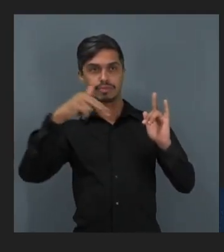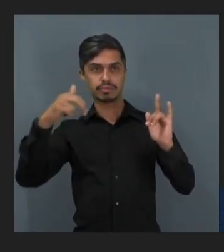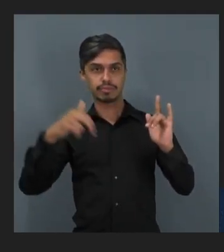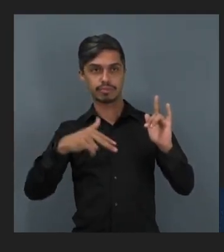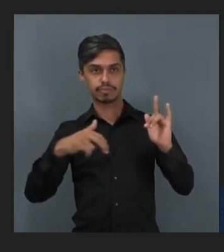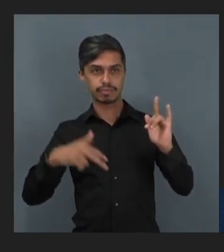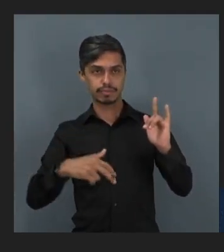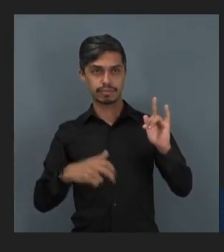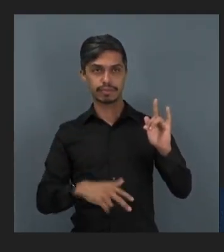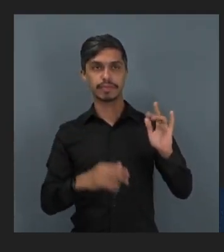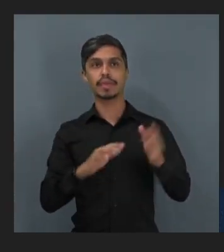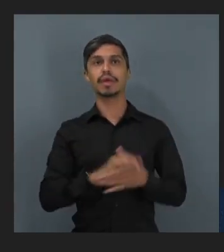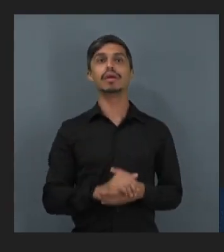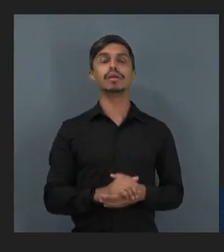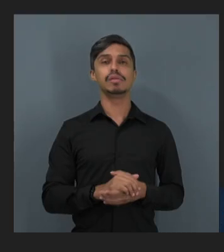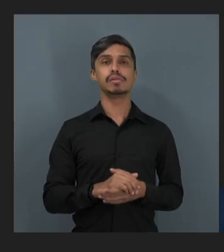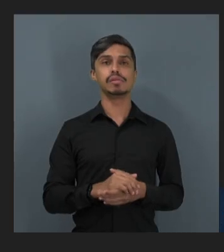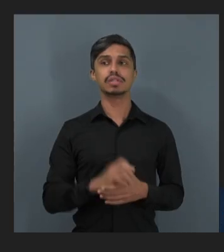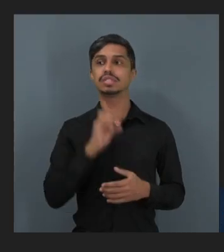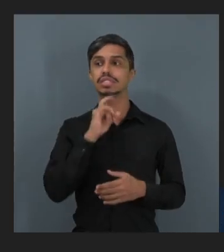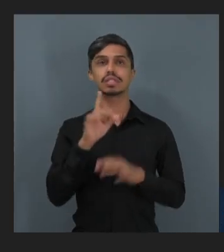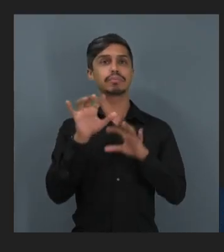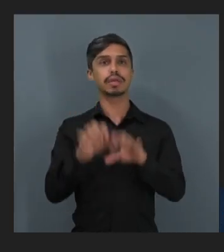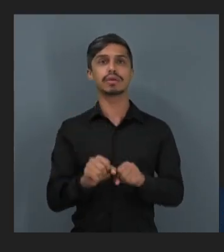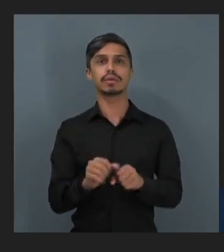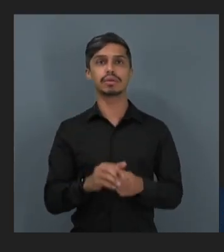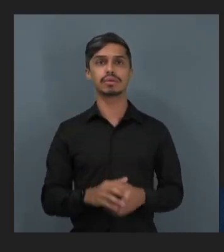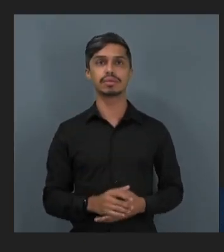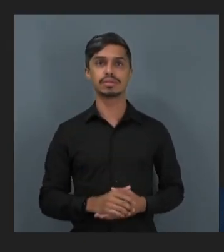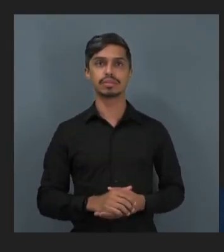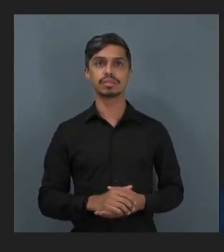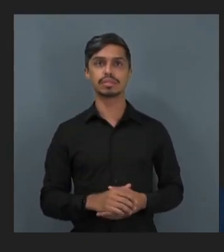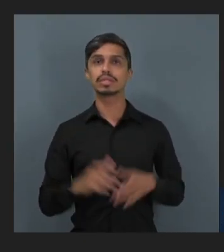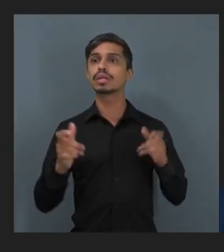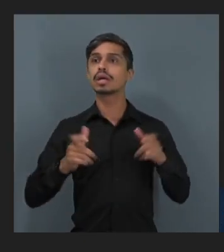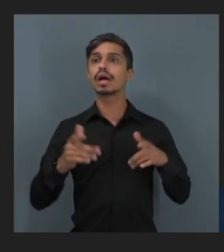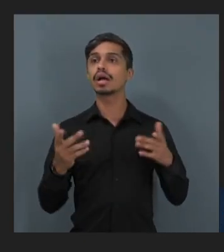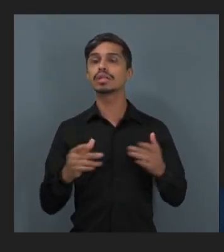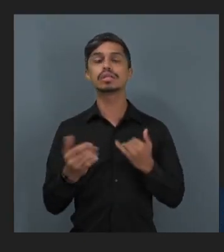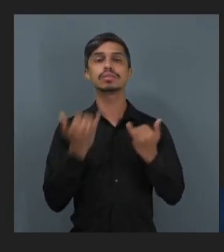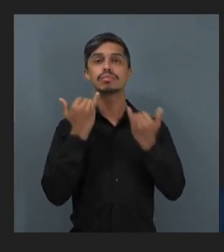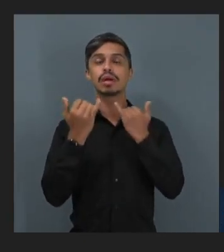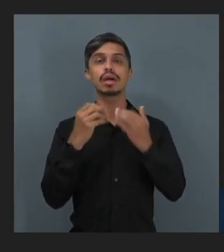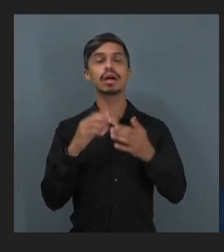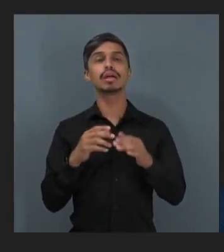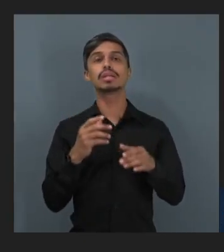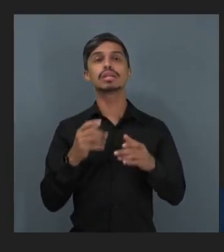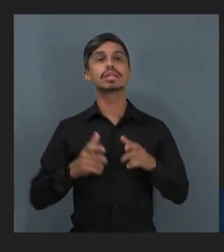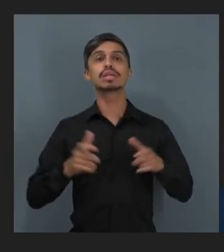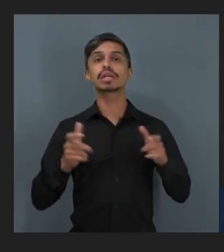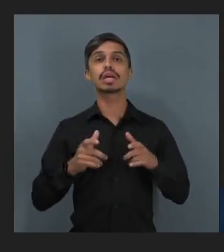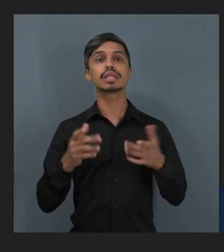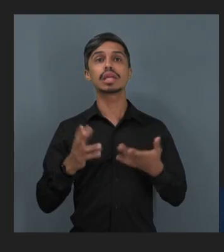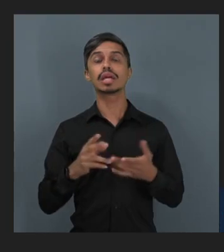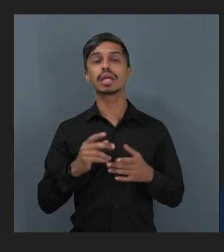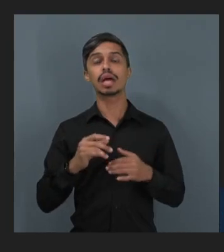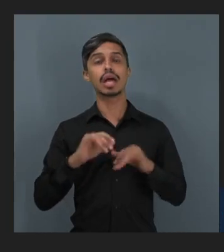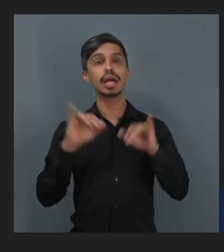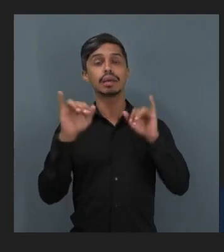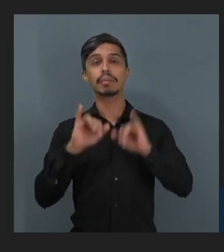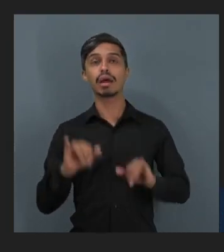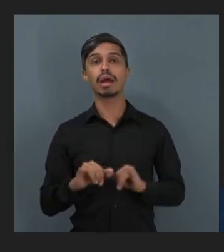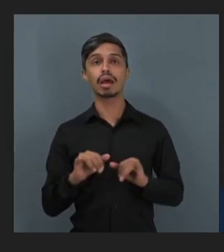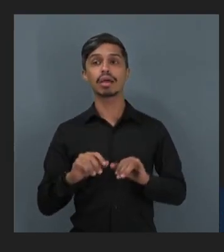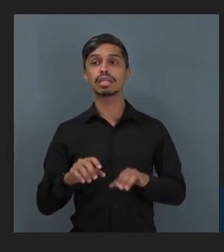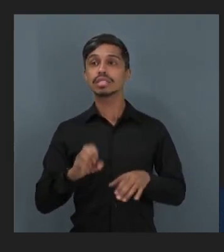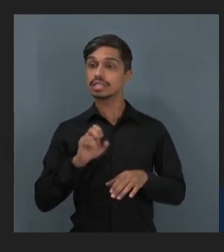que conheciam, ninguém pegou essa turma. Cadê as imagens para a gente ver quem quebrou? Quem quebrou tem que pagar, mas